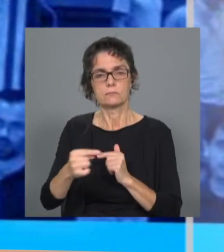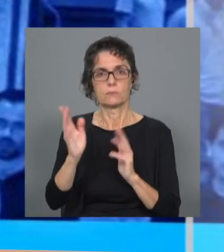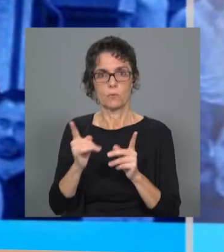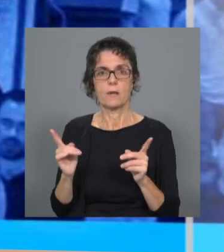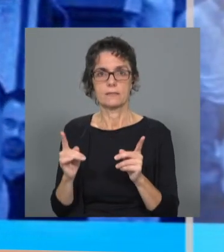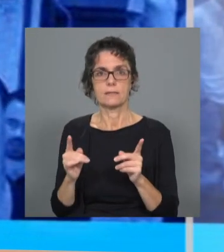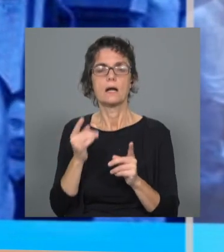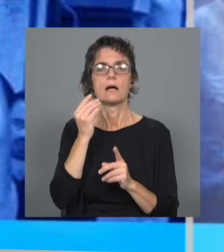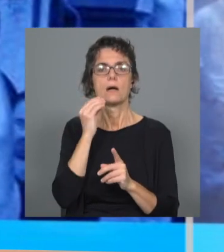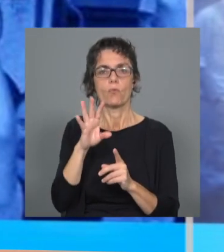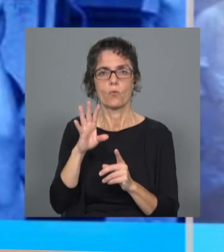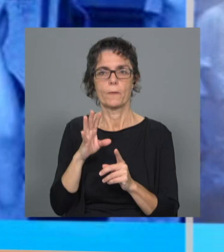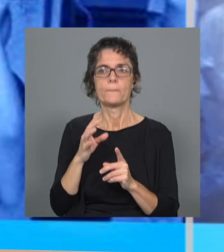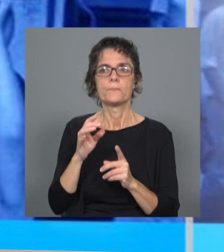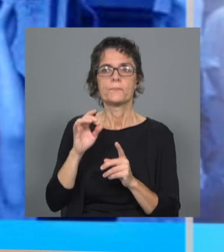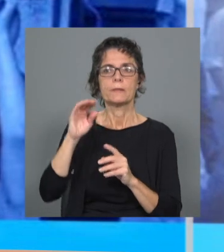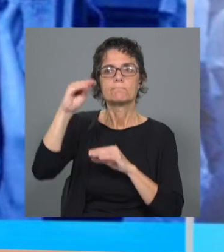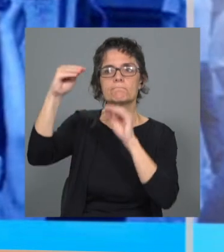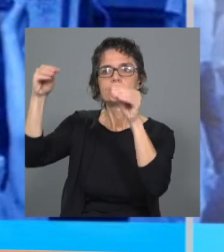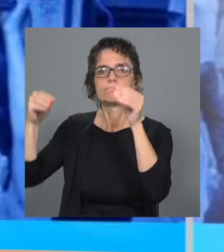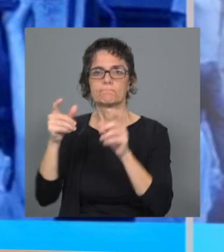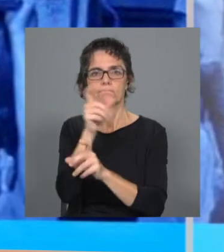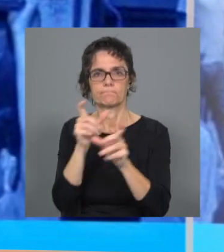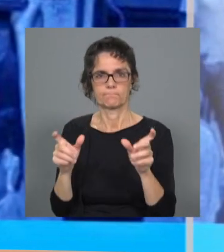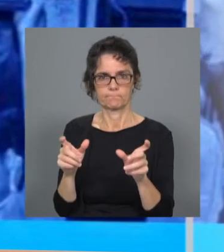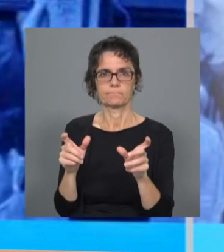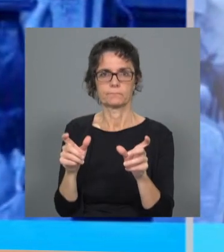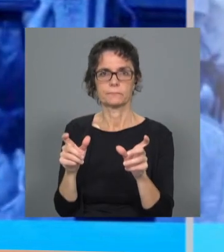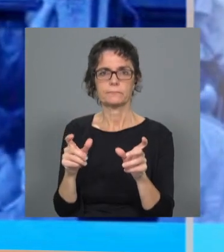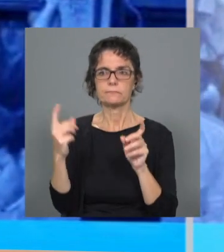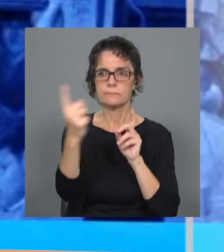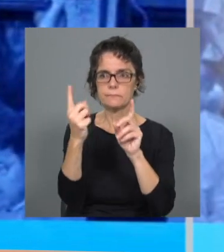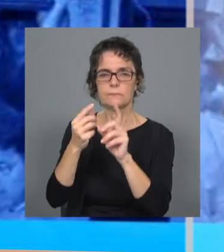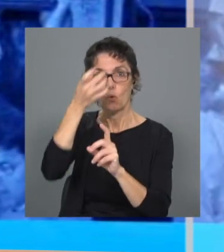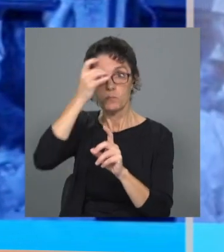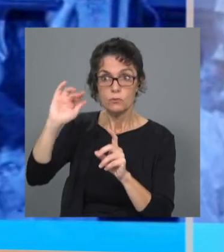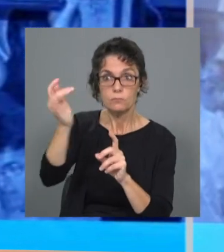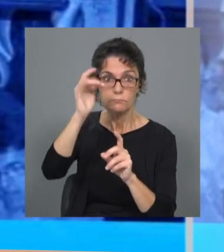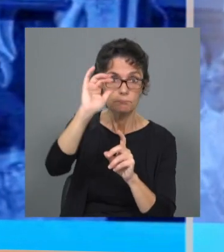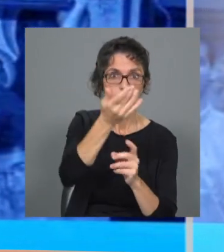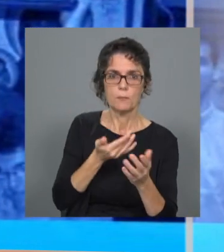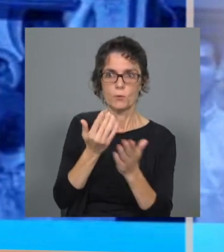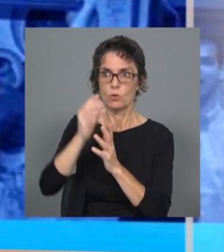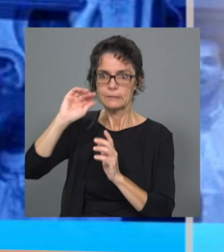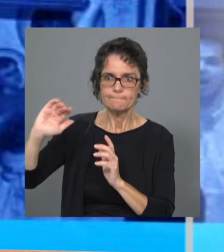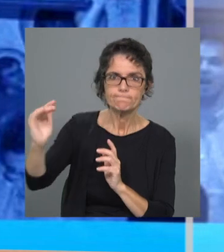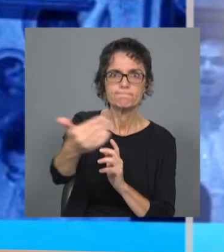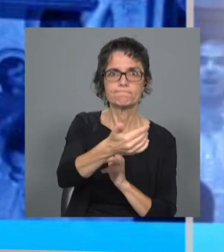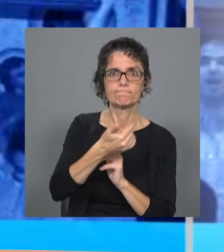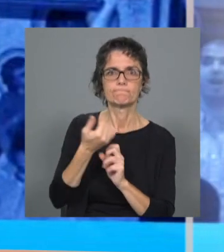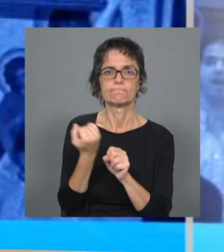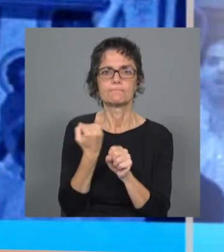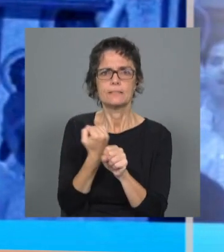ir ao encontro de toda a gente, ouvir essas pessoas, recolher opiniões, recolher propostas, trabalhar